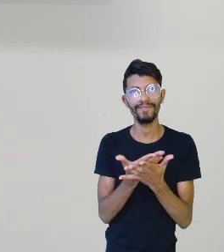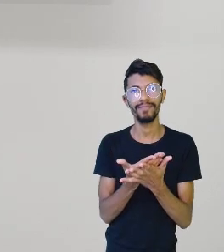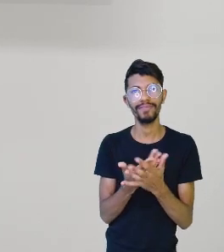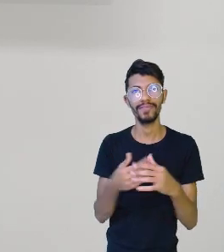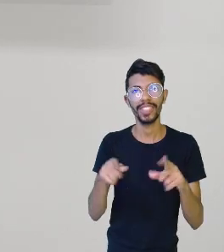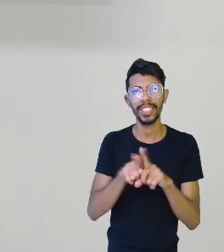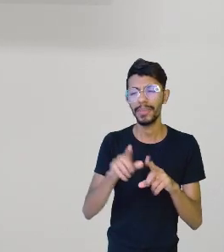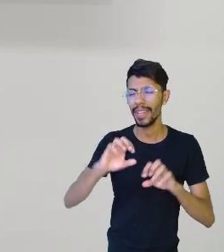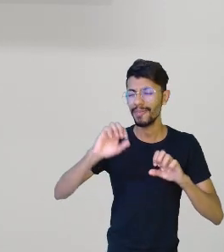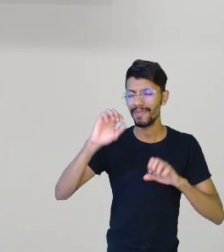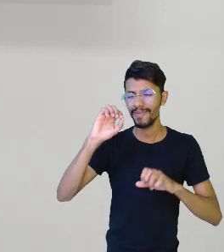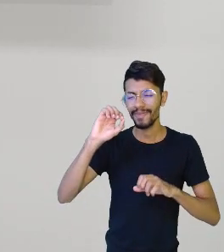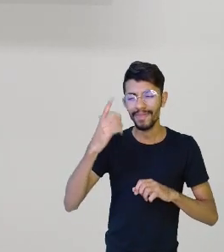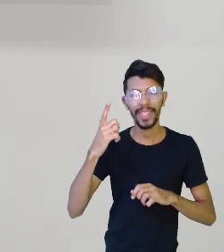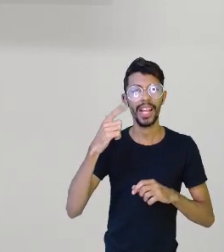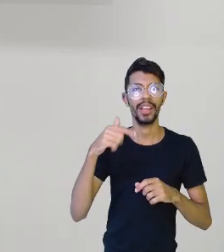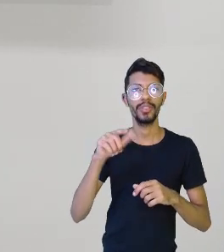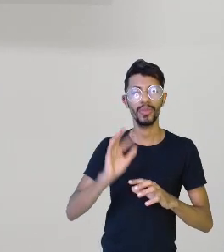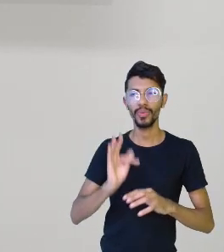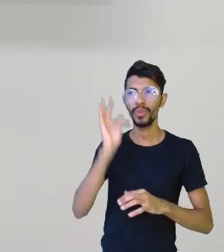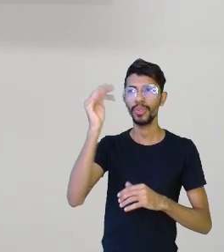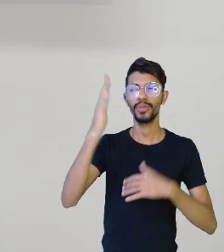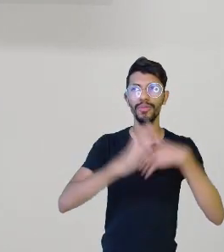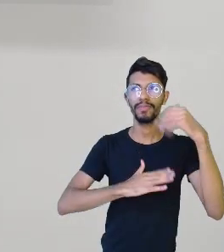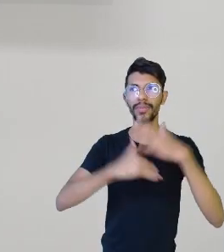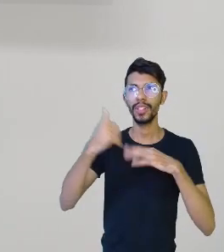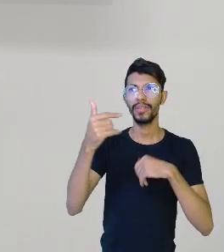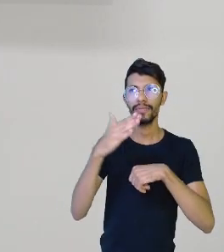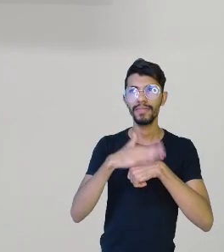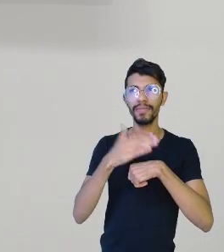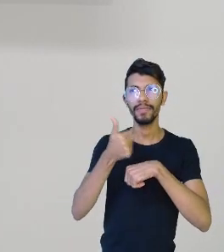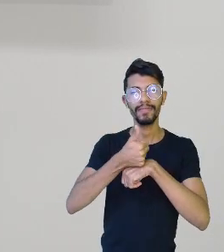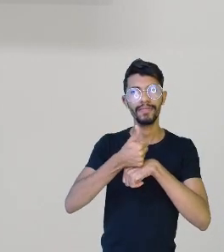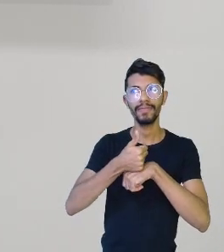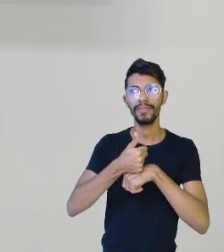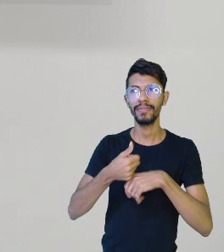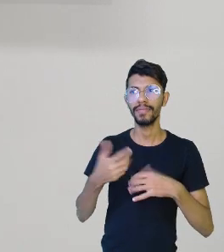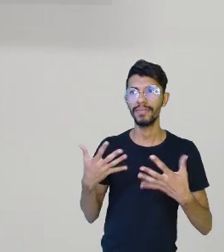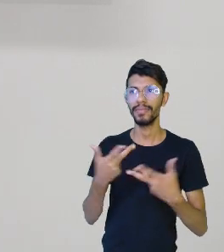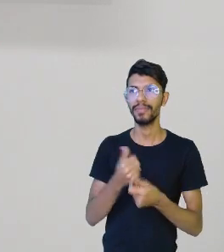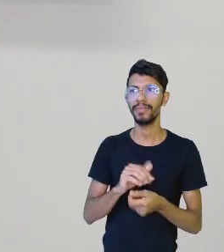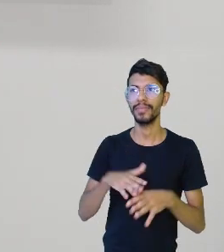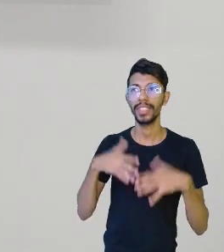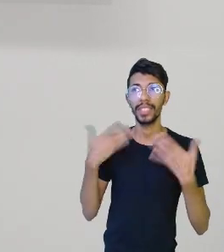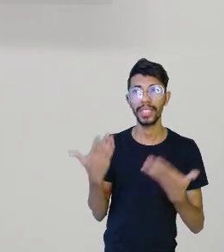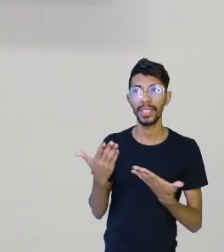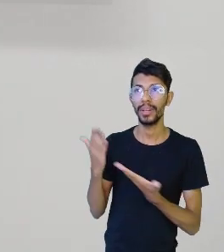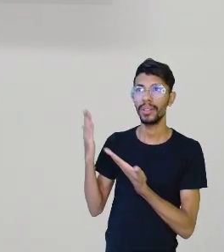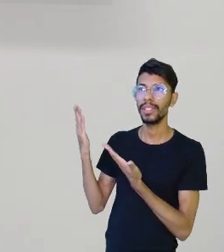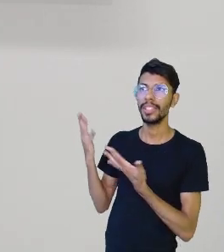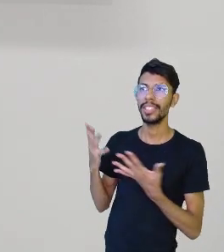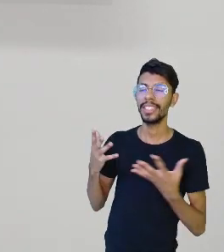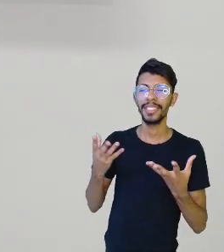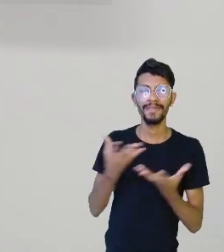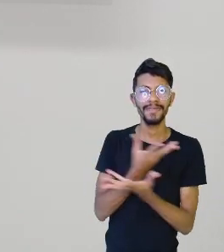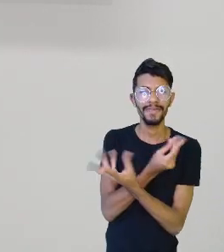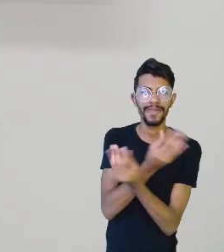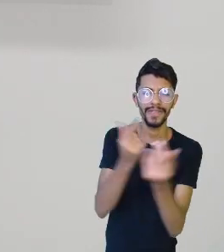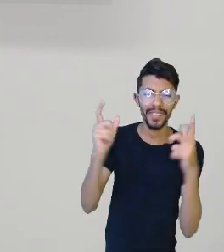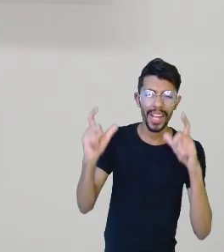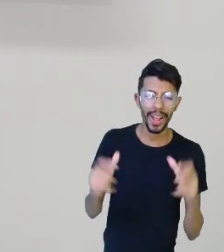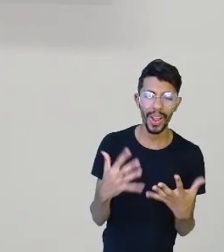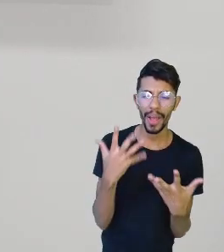com certeza vão se tornar grandes profissionais no futuro. Então, tanto lugar bonito,